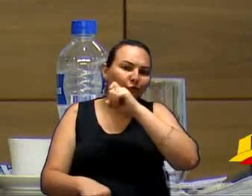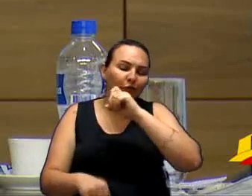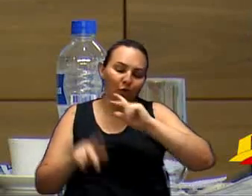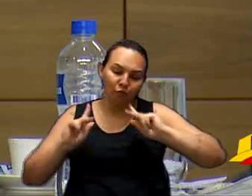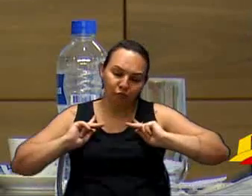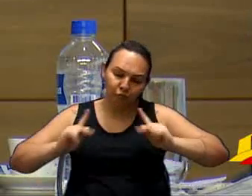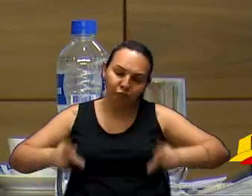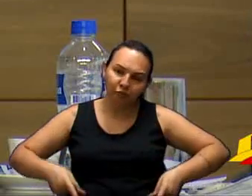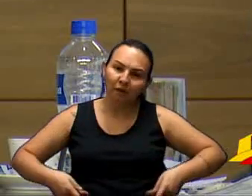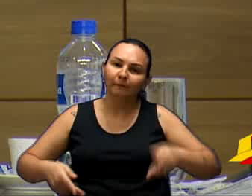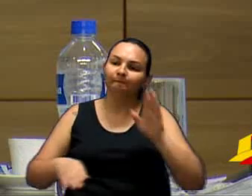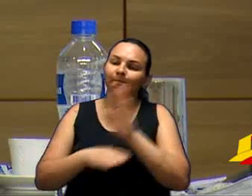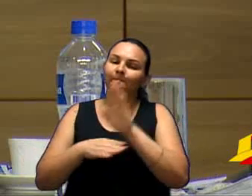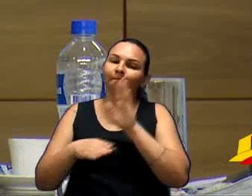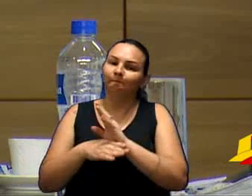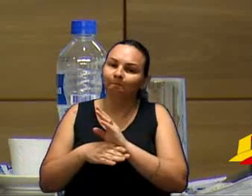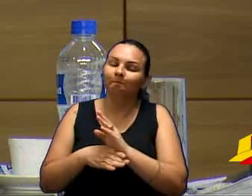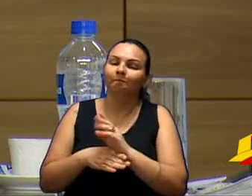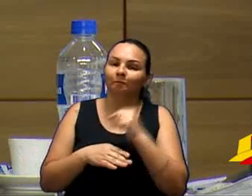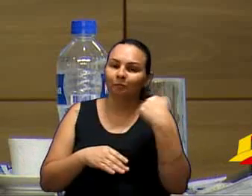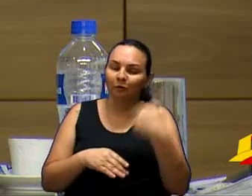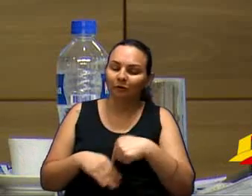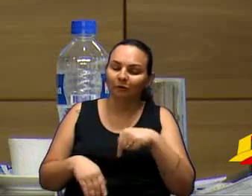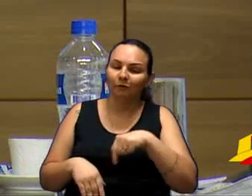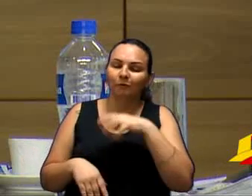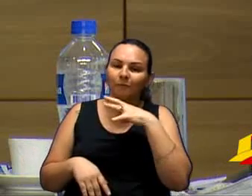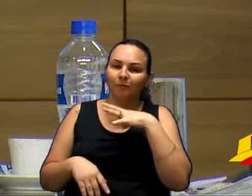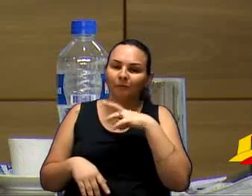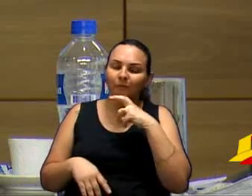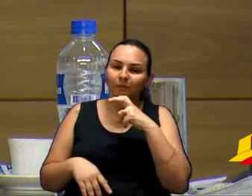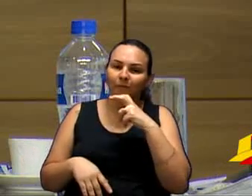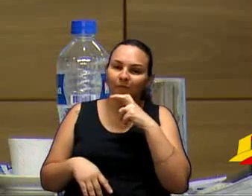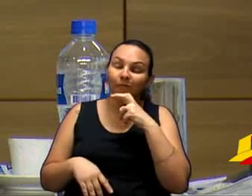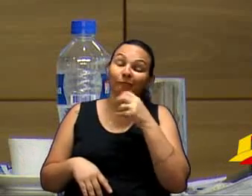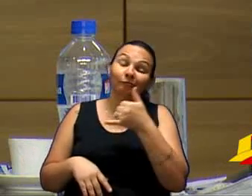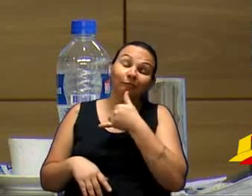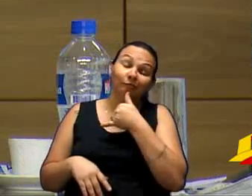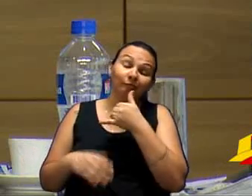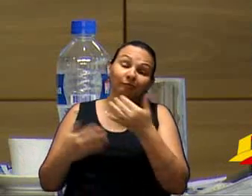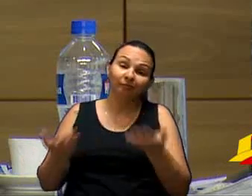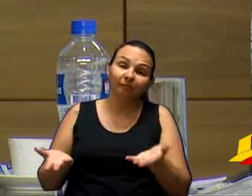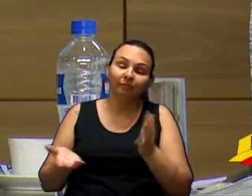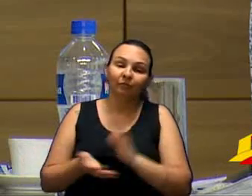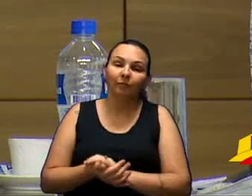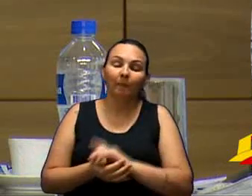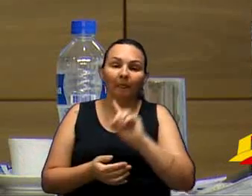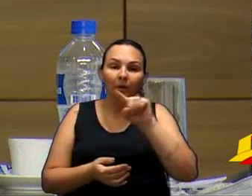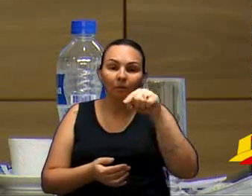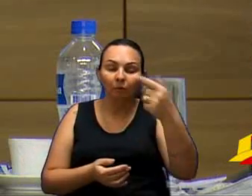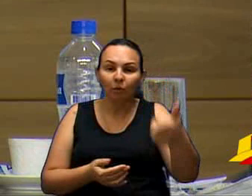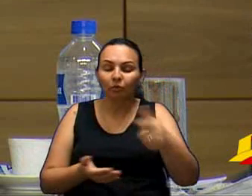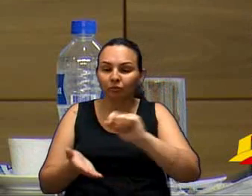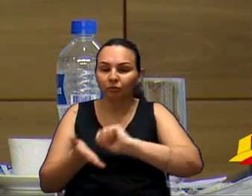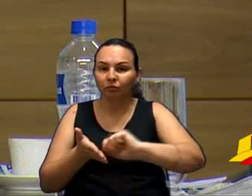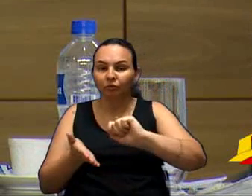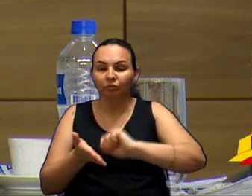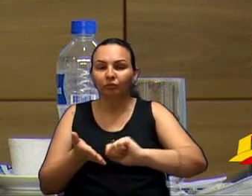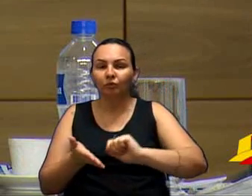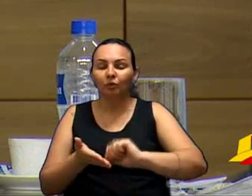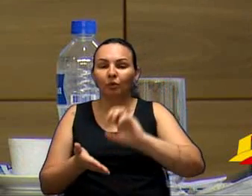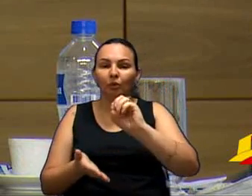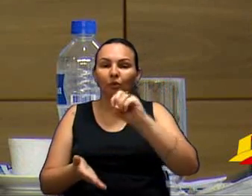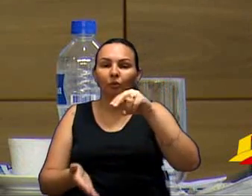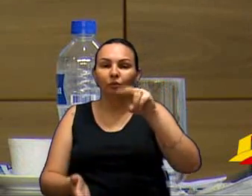humano aqui cidade de sorocaba dada à questão da água infelizmente bom é o próximo escrito é o nosso amigo